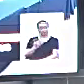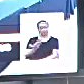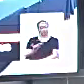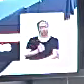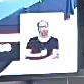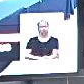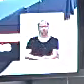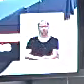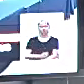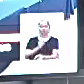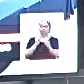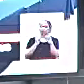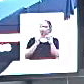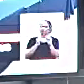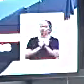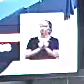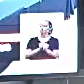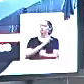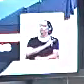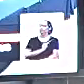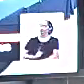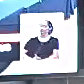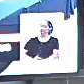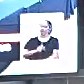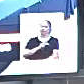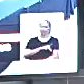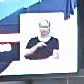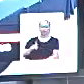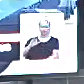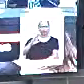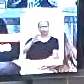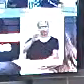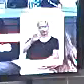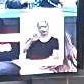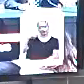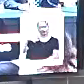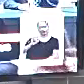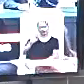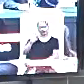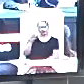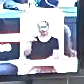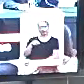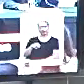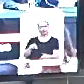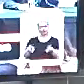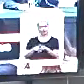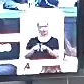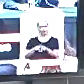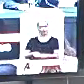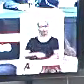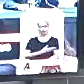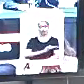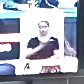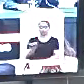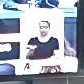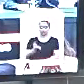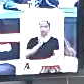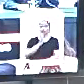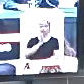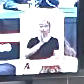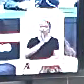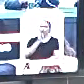Professor Cleiton Parabéns também Pessoal vocês conhecem a luta mais do que qualquer